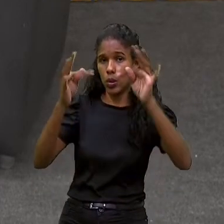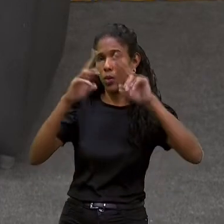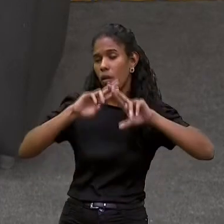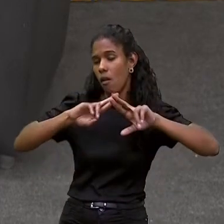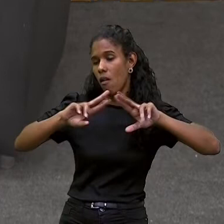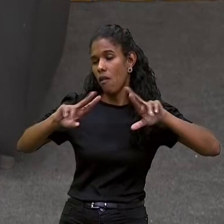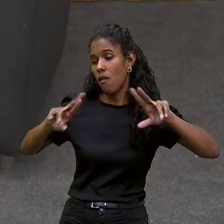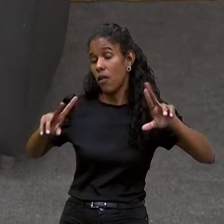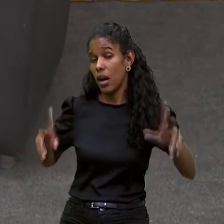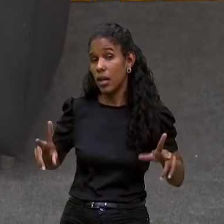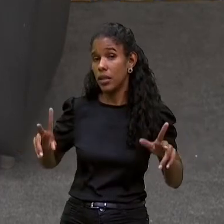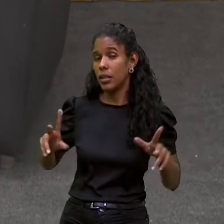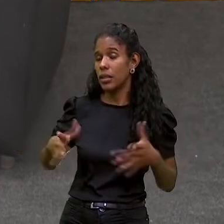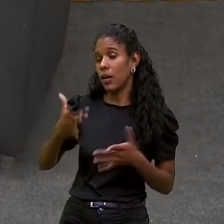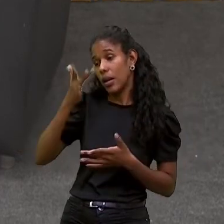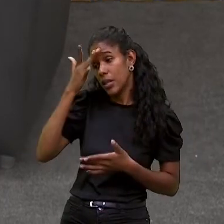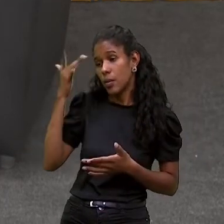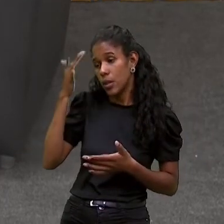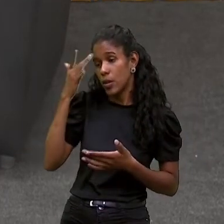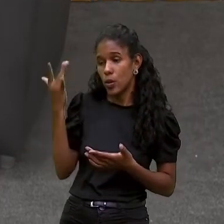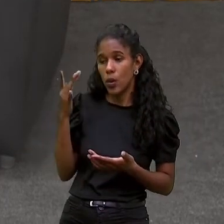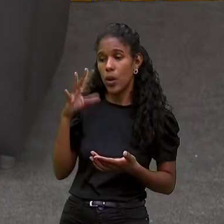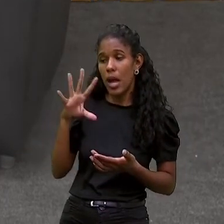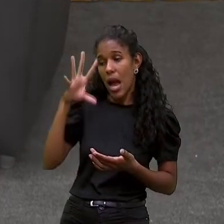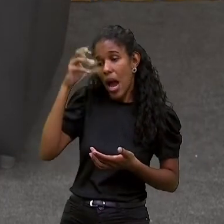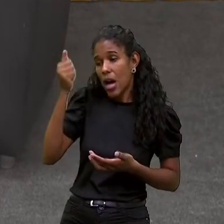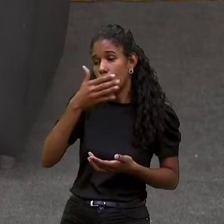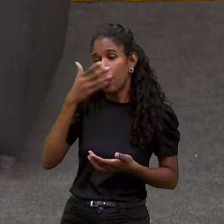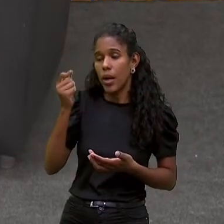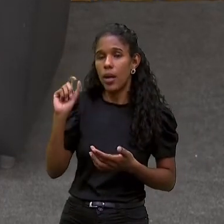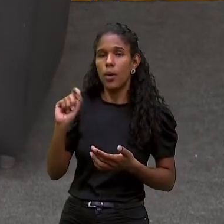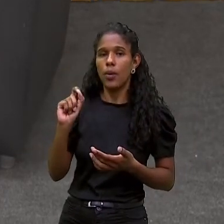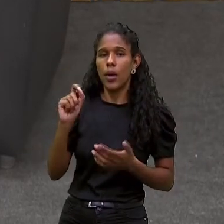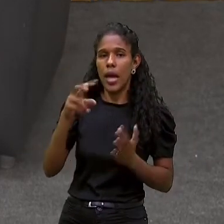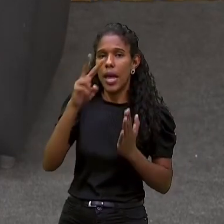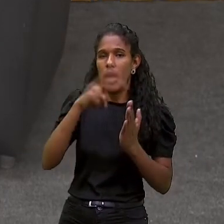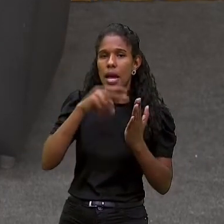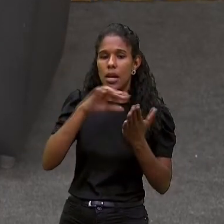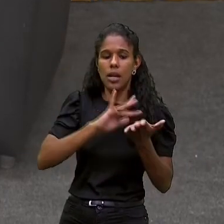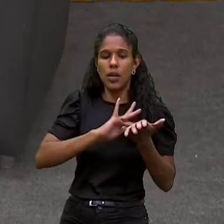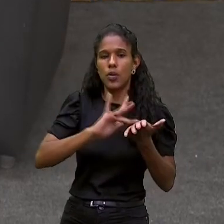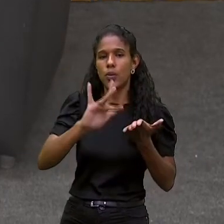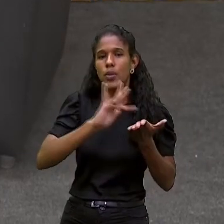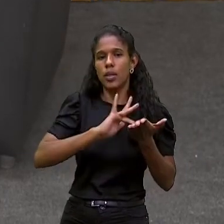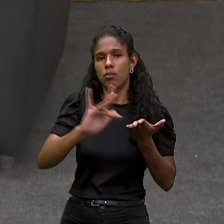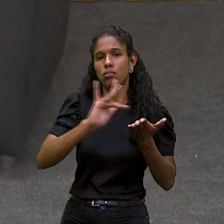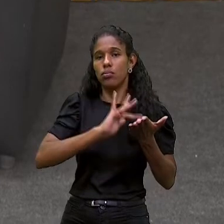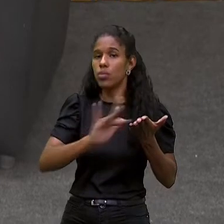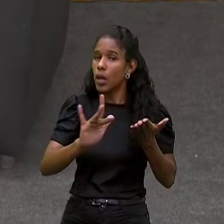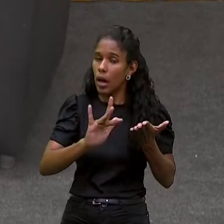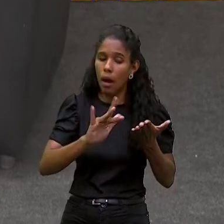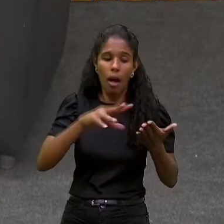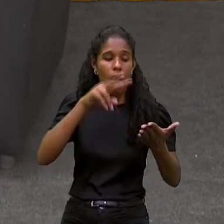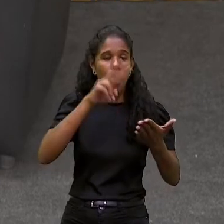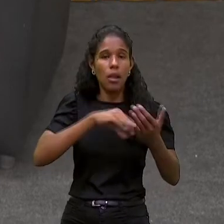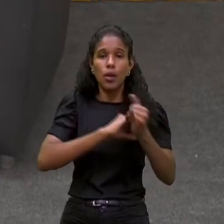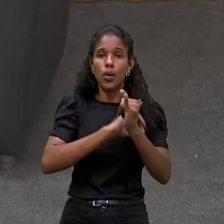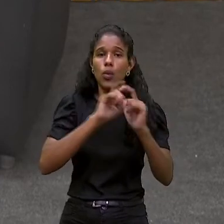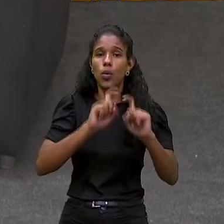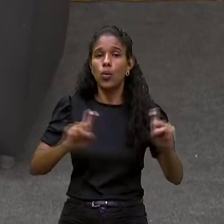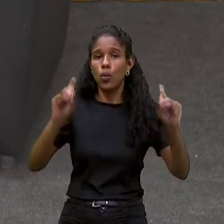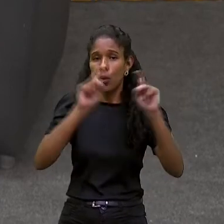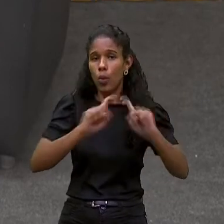livros em aparelhos eletrônicos. Isso prejudica a qualidade da leitura? Bem, há muitos estudos atualmente nesse sentido.